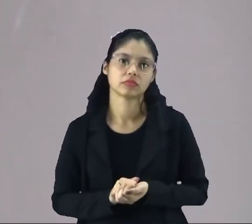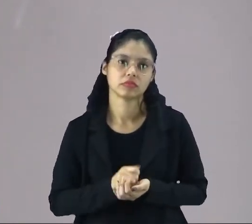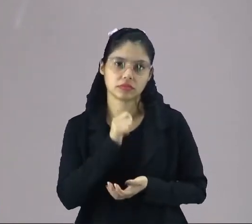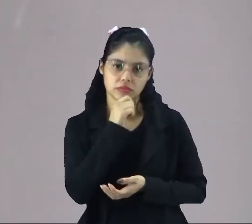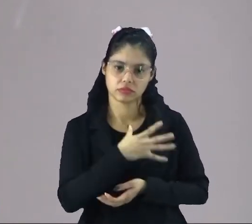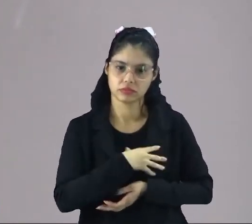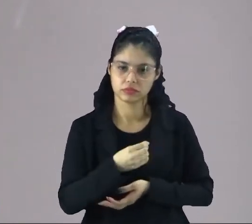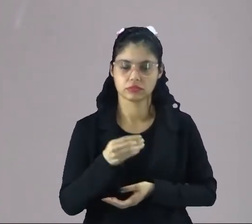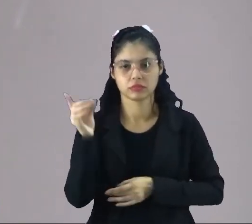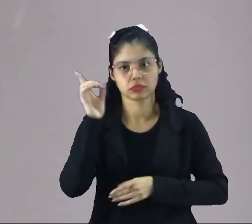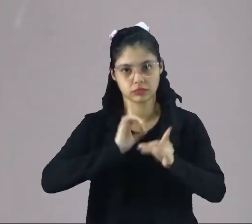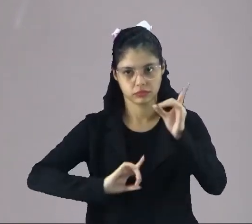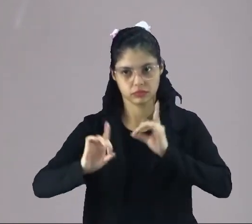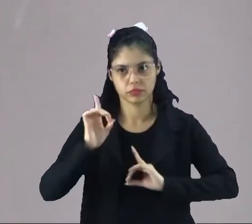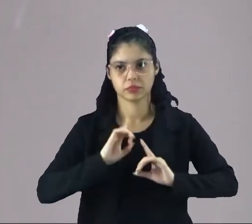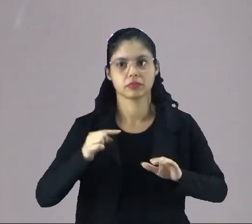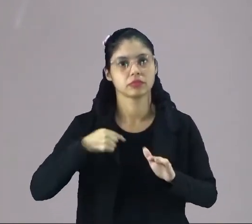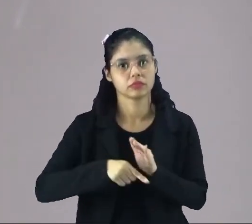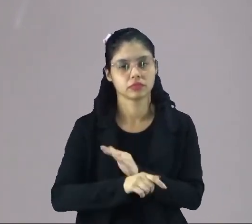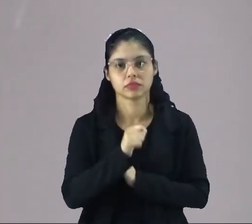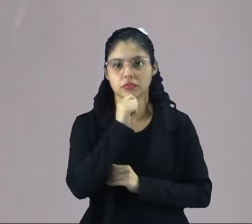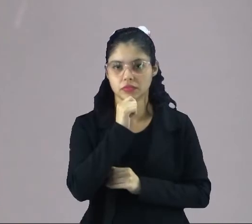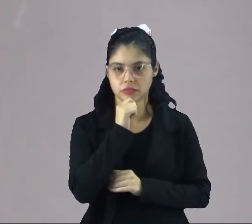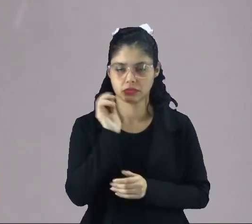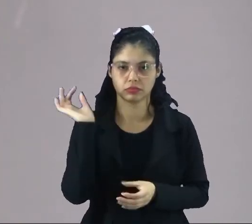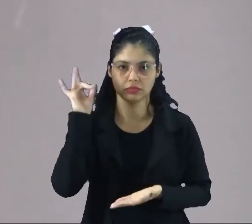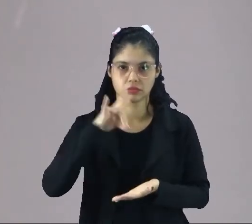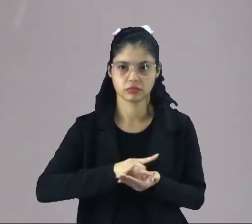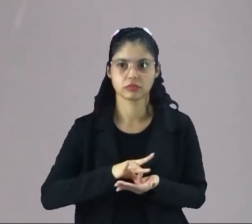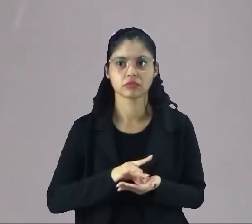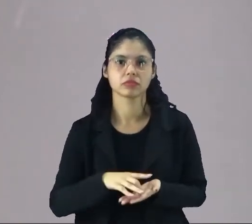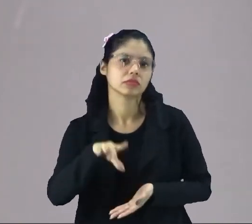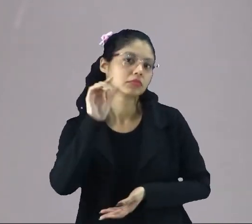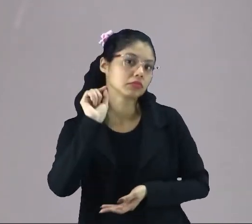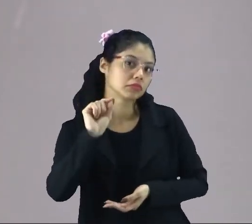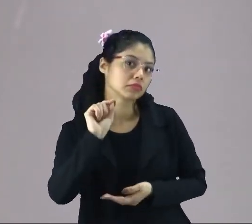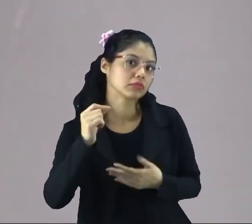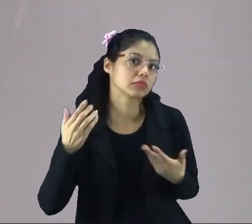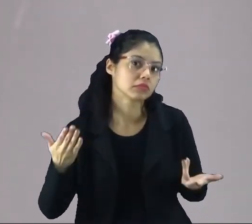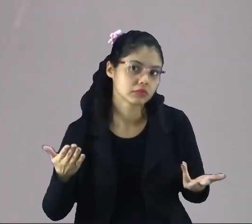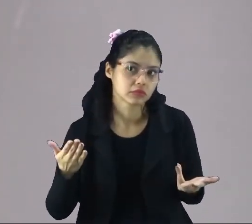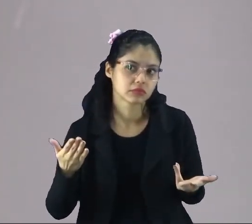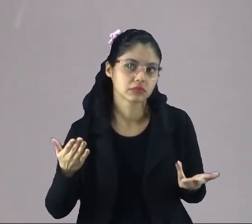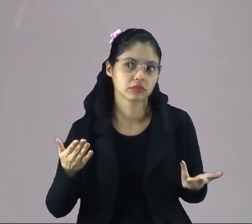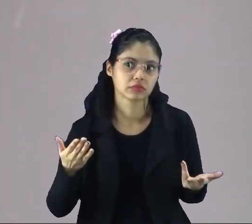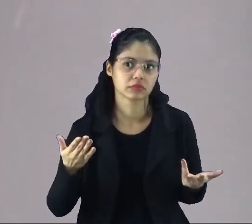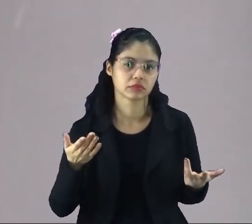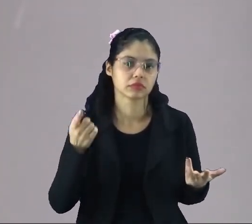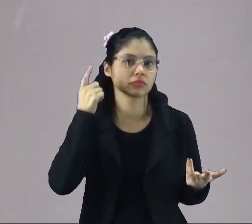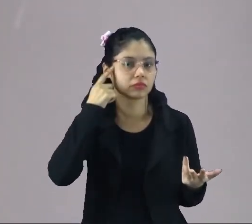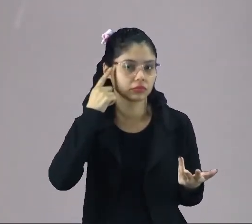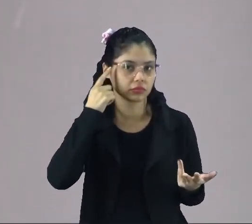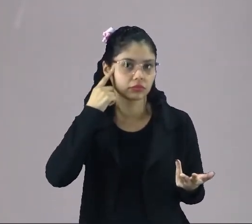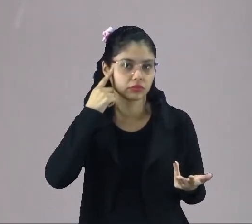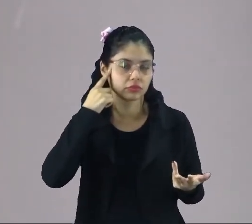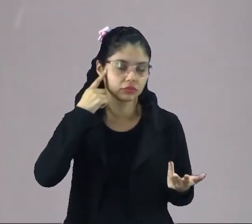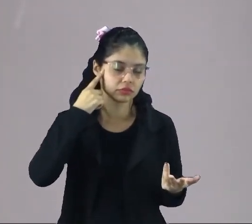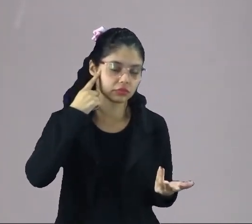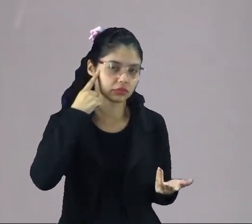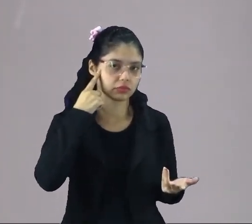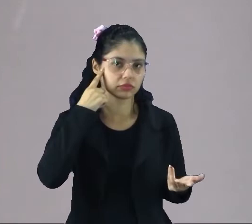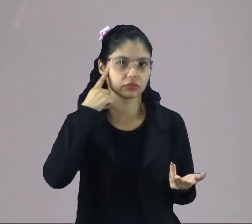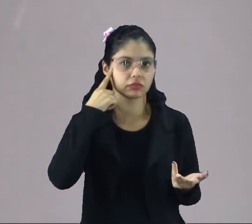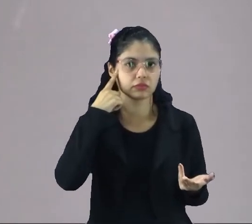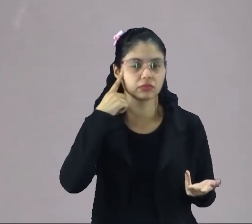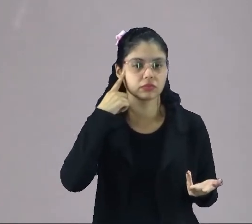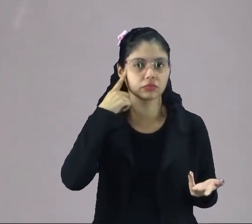desses deuses dentro da nossa realidade. Né? O que se imagina e o que se pensa aí, né,